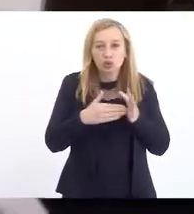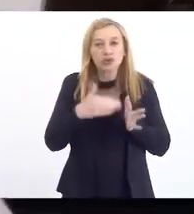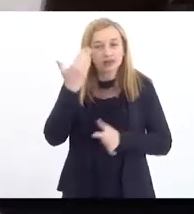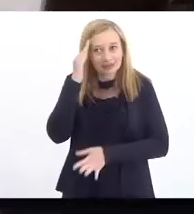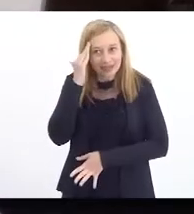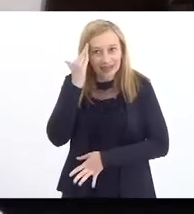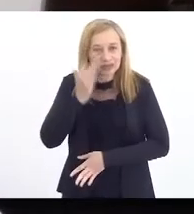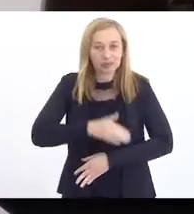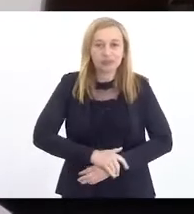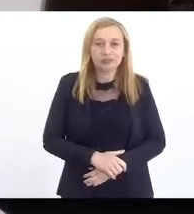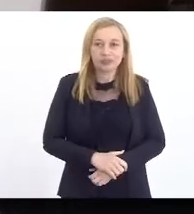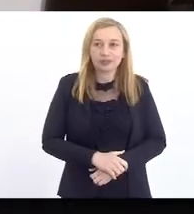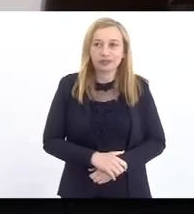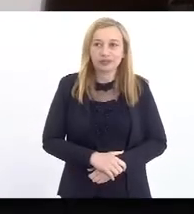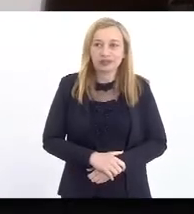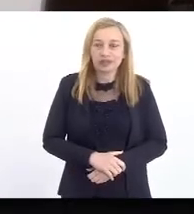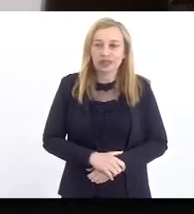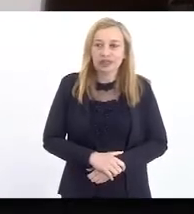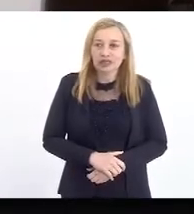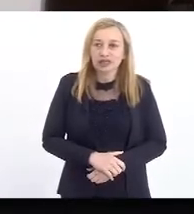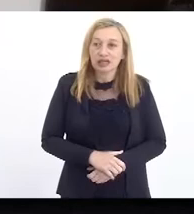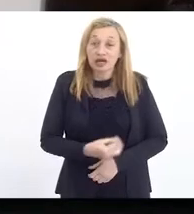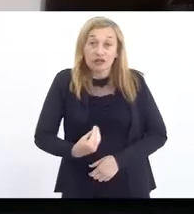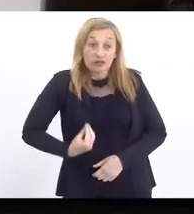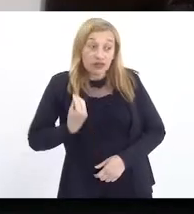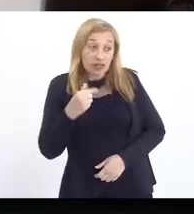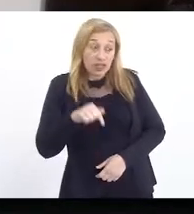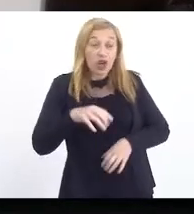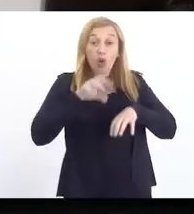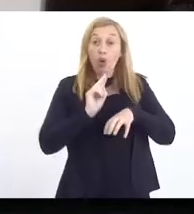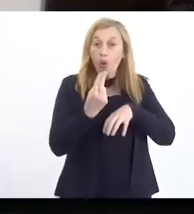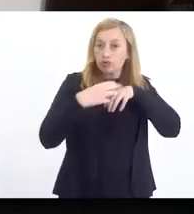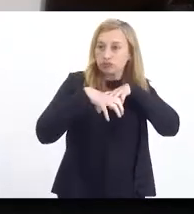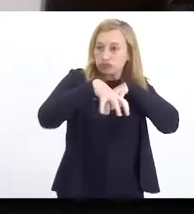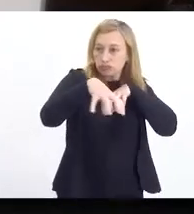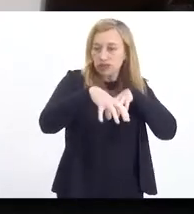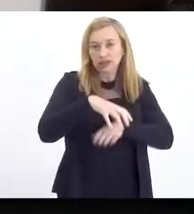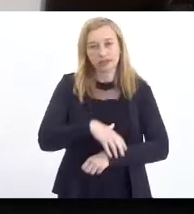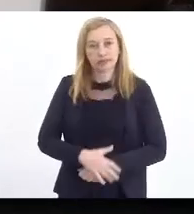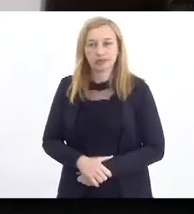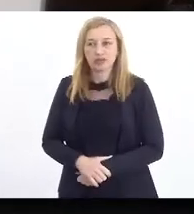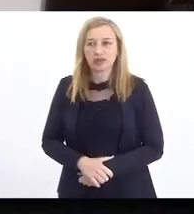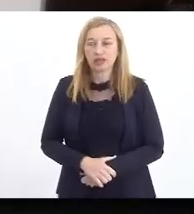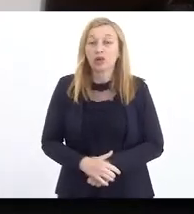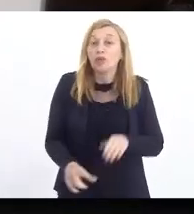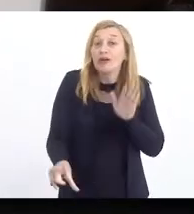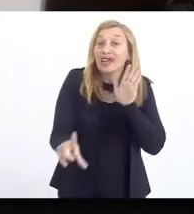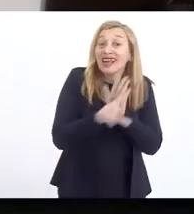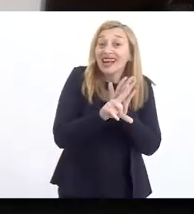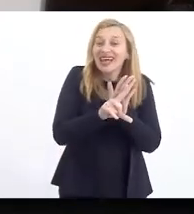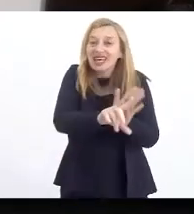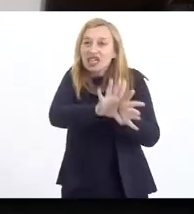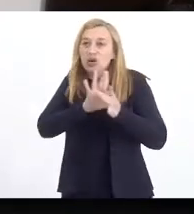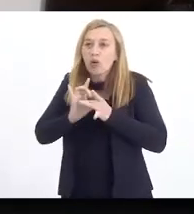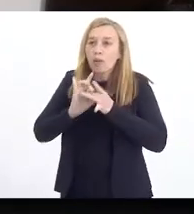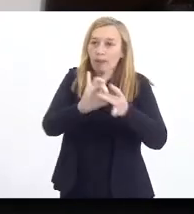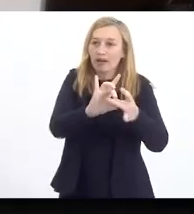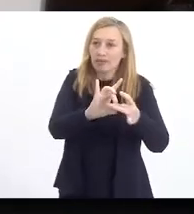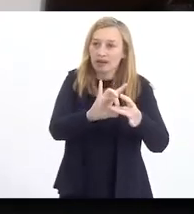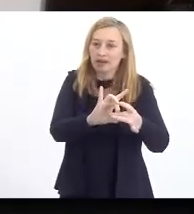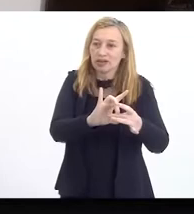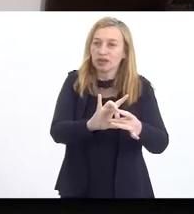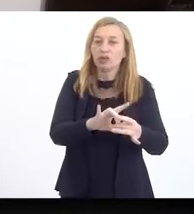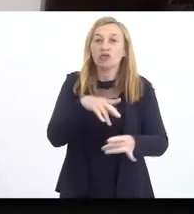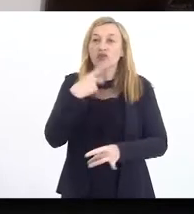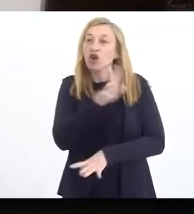entendam, quer seja aqui presente ou de forma remota, que uma lei complementar, como diz